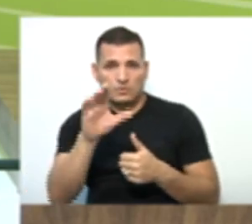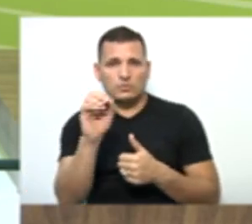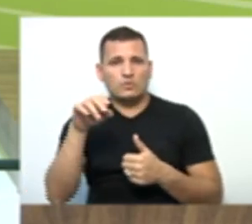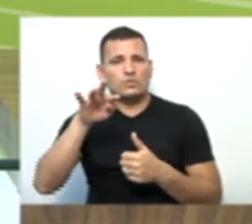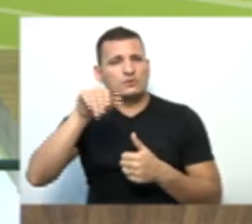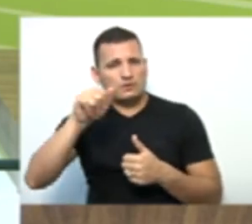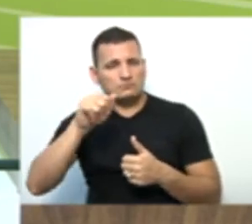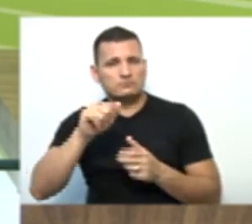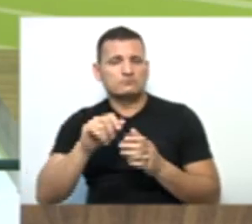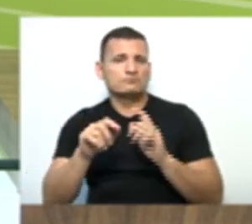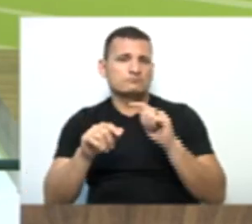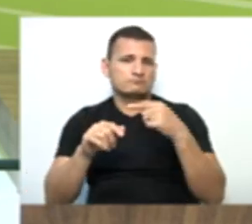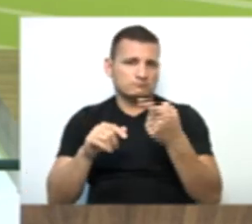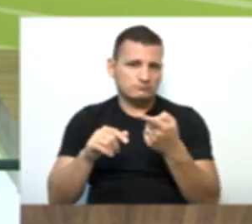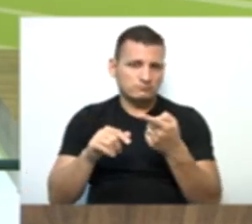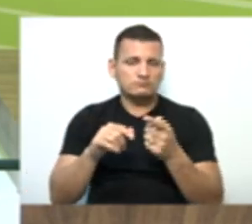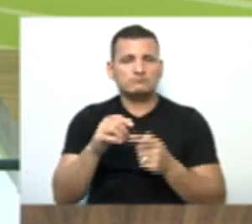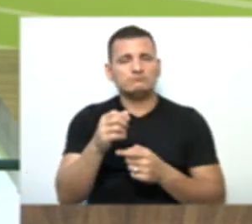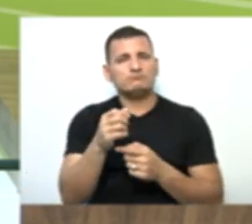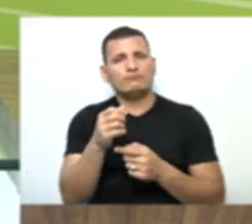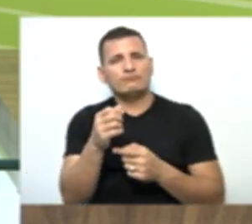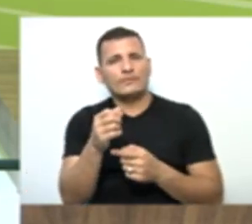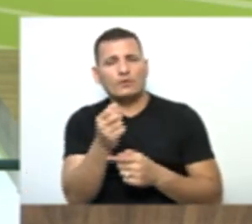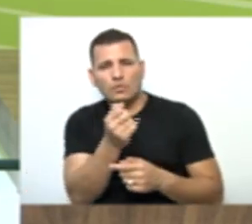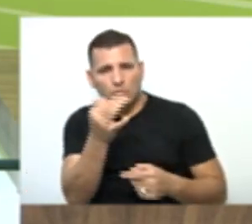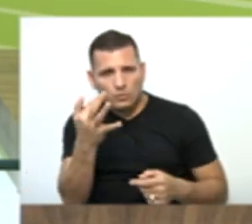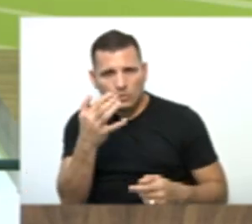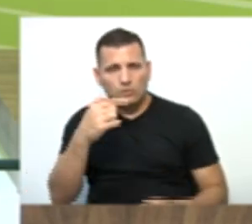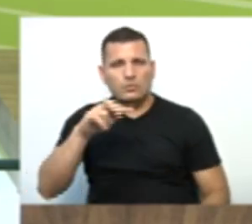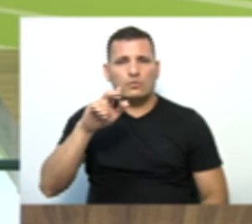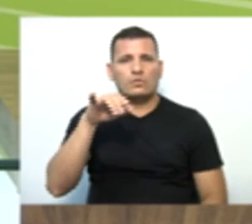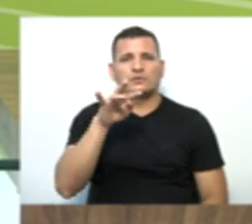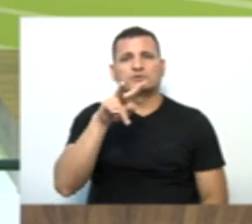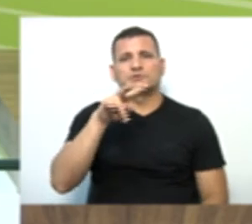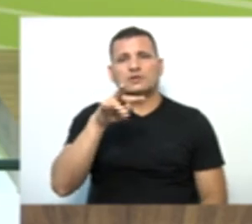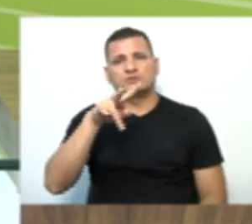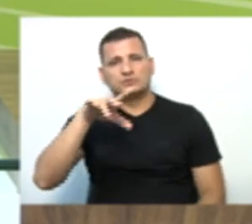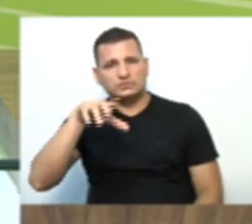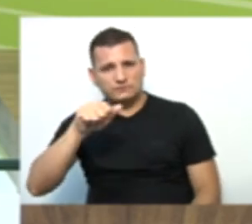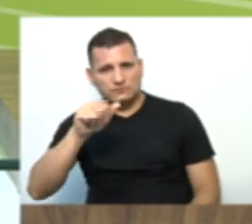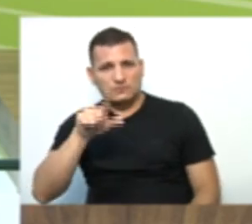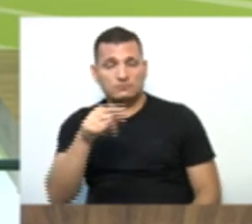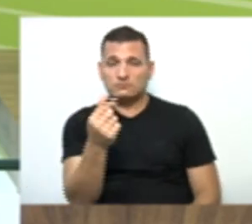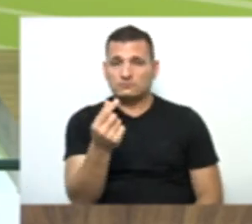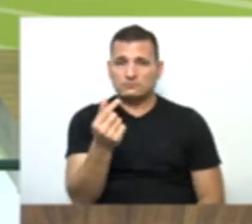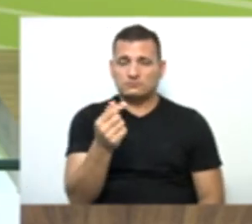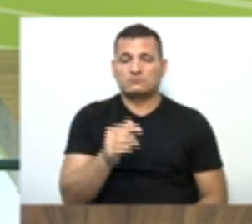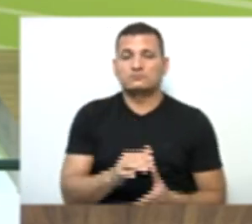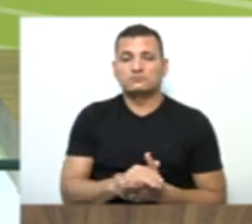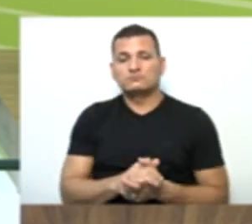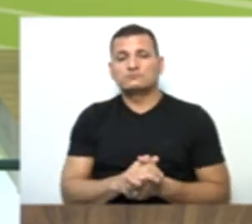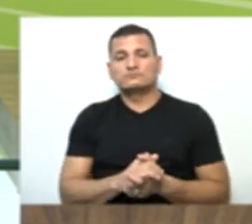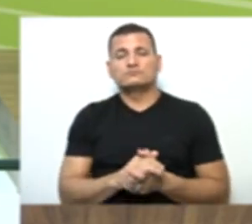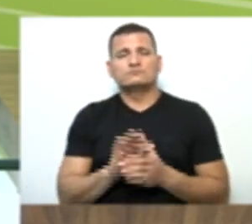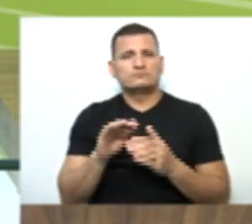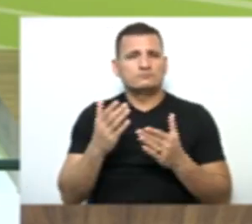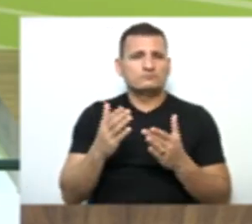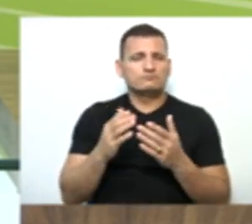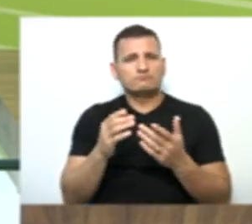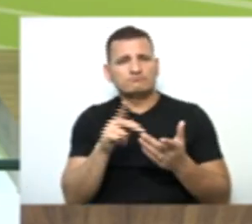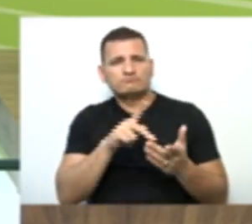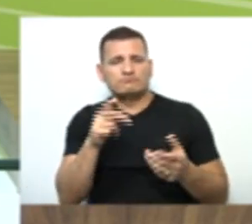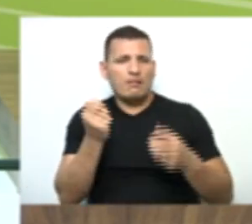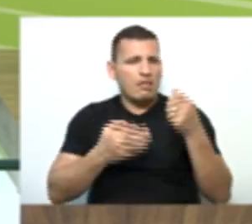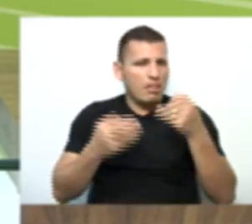virão o quê? A parte quantitativa, que é o valor. E professor, o senhor fugiu completamente da pergunta, deu um